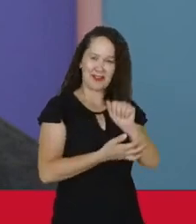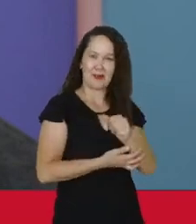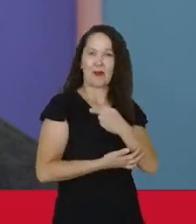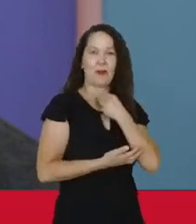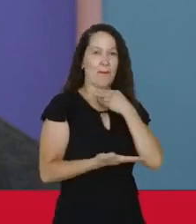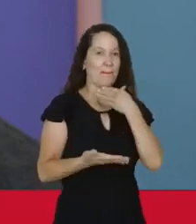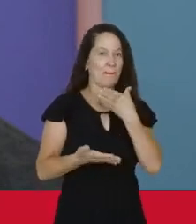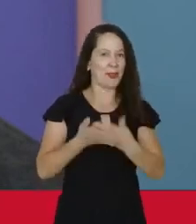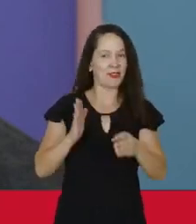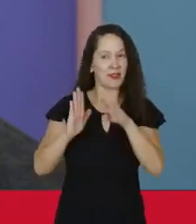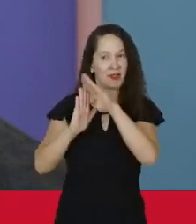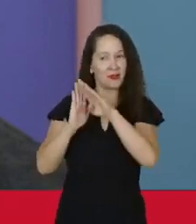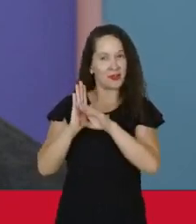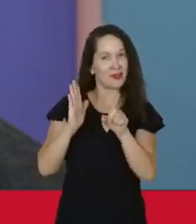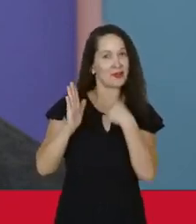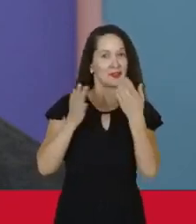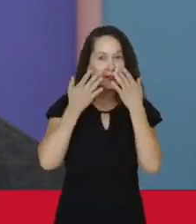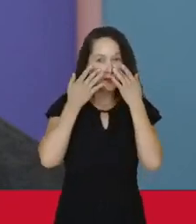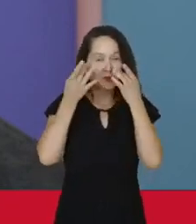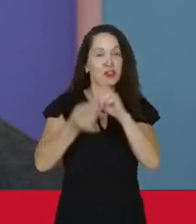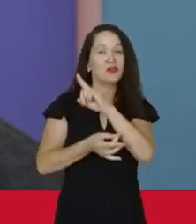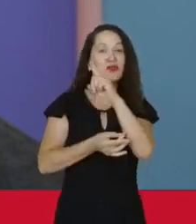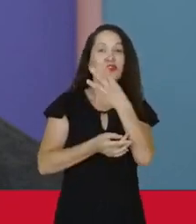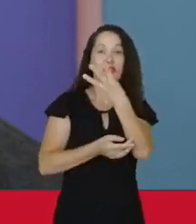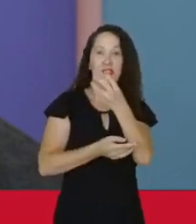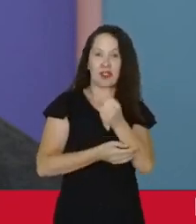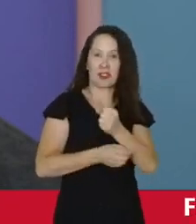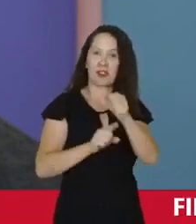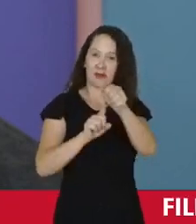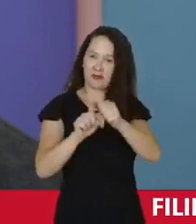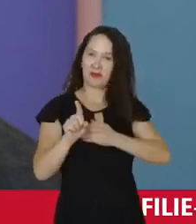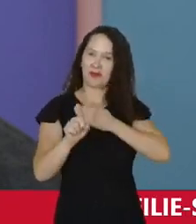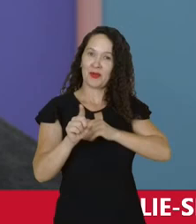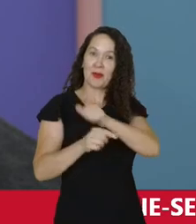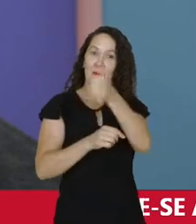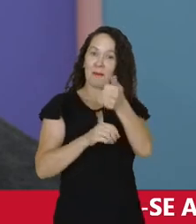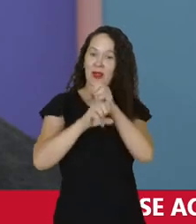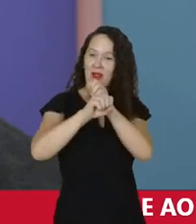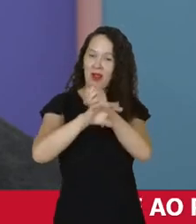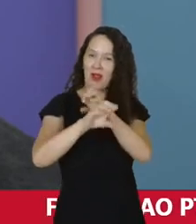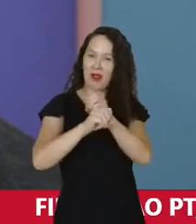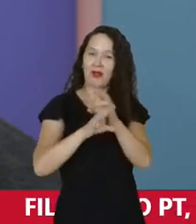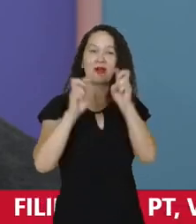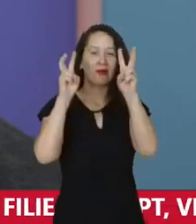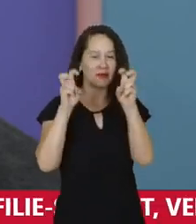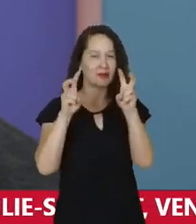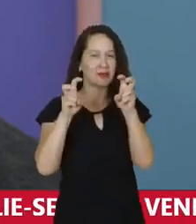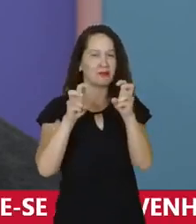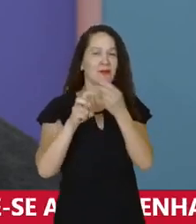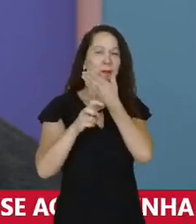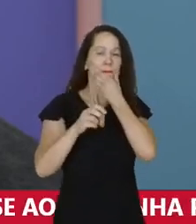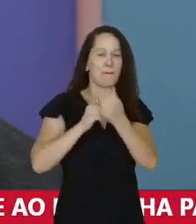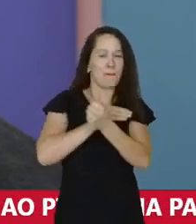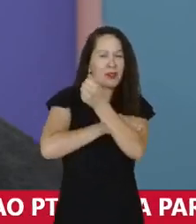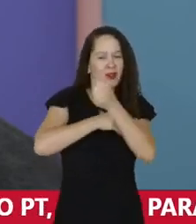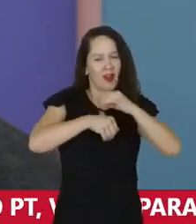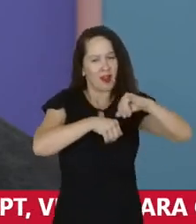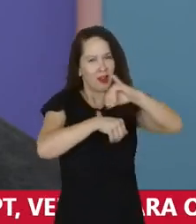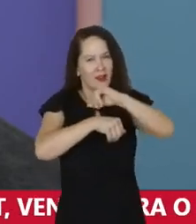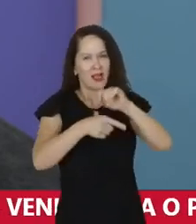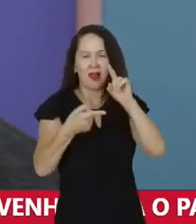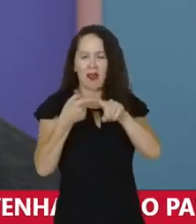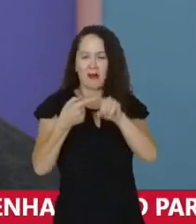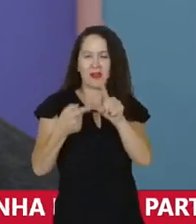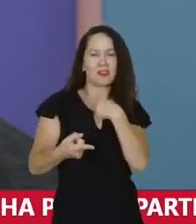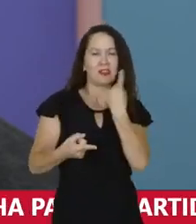pode perder o programa que nós exibimos no dia 30 de agosto, com a primeira aula com esse tema, o patriarcado, o capitalismo e a